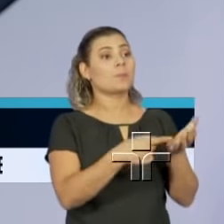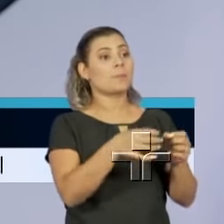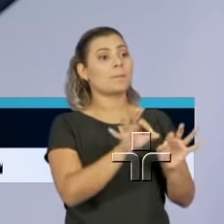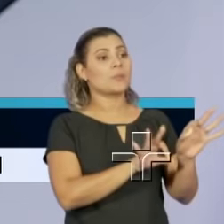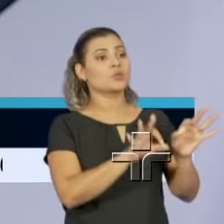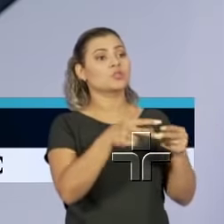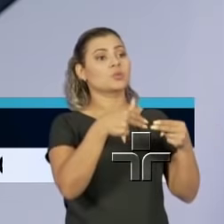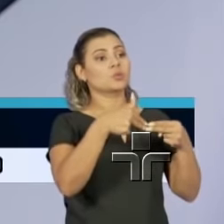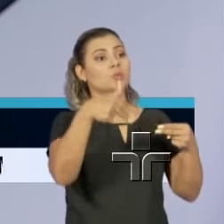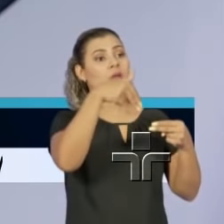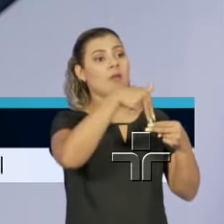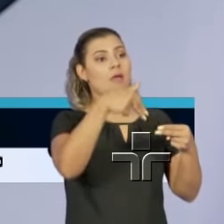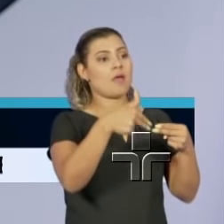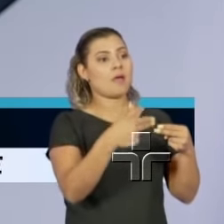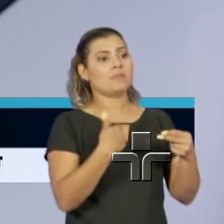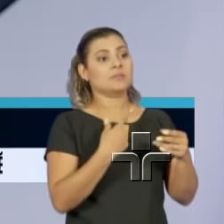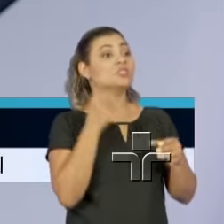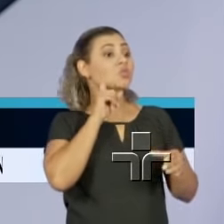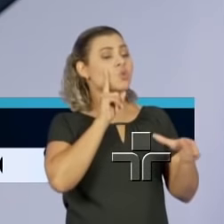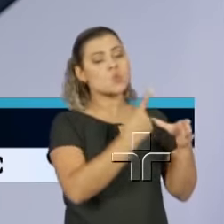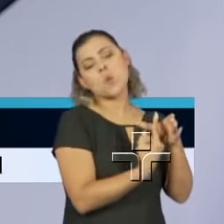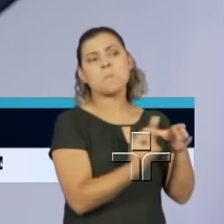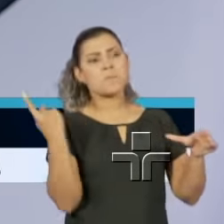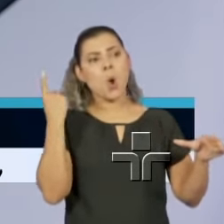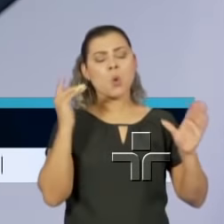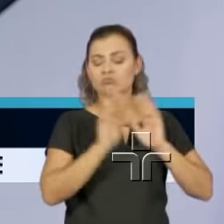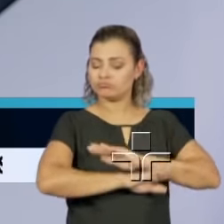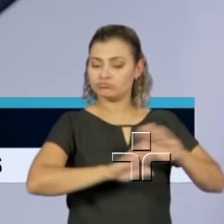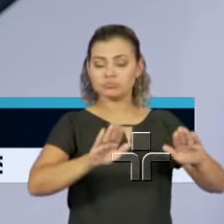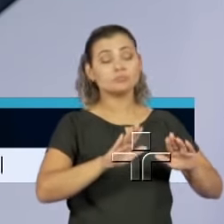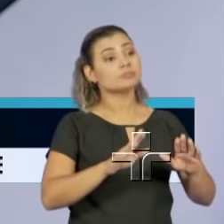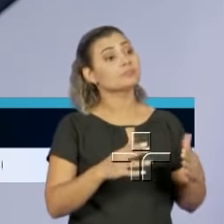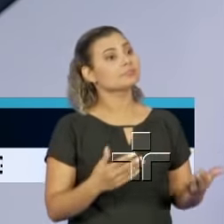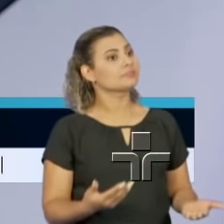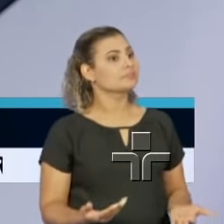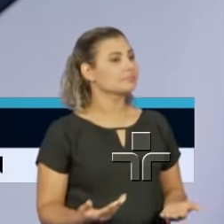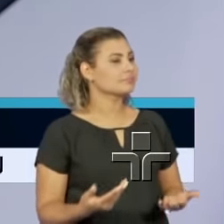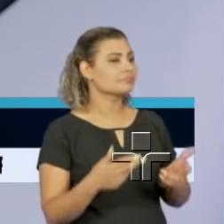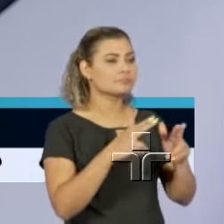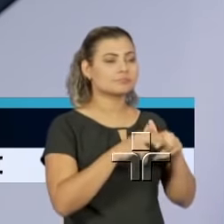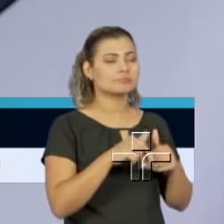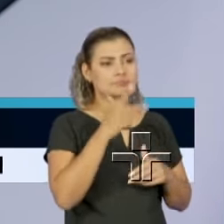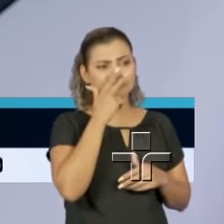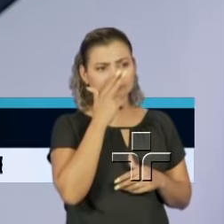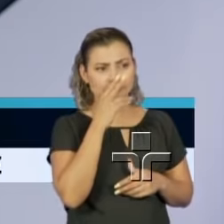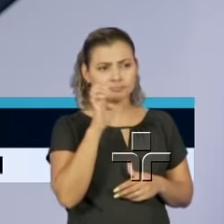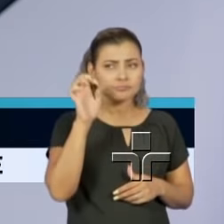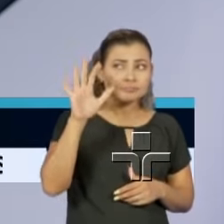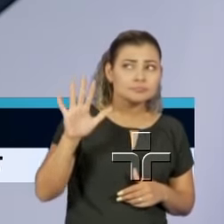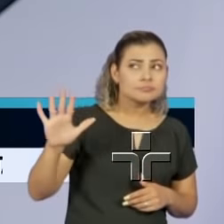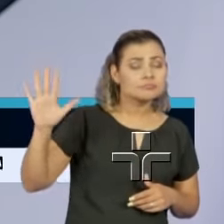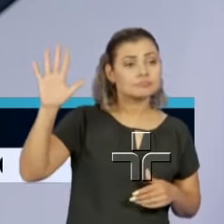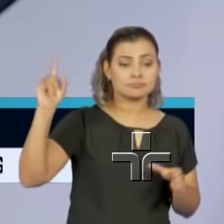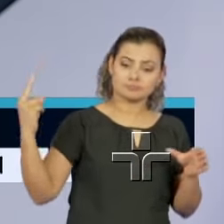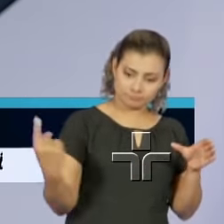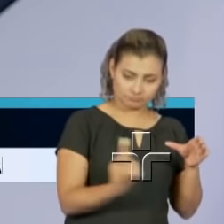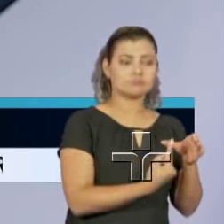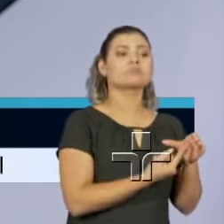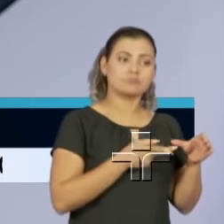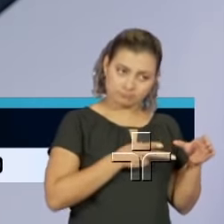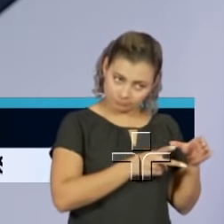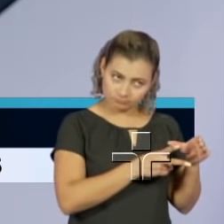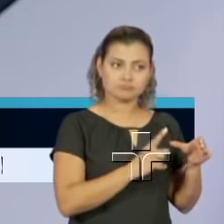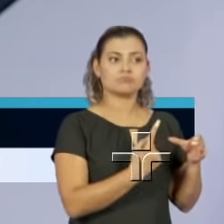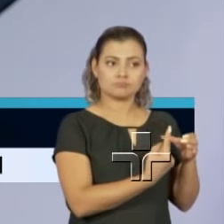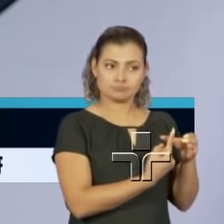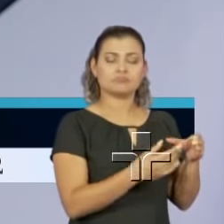nuclear iraniano. Os Estados Unidos se retiraram, isto deixou apenas os europeus dentro do acordo. Os europeus